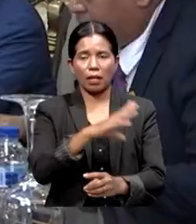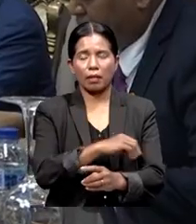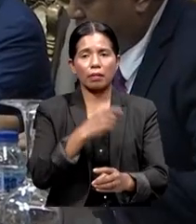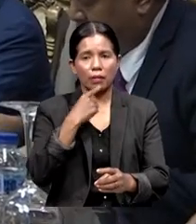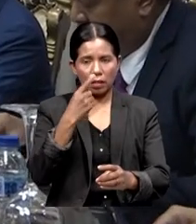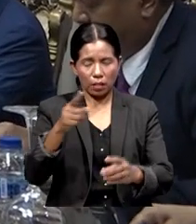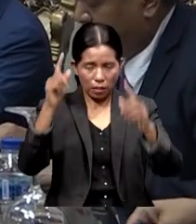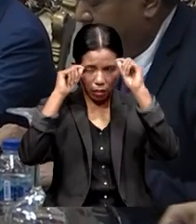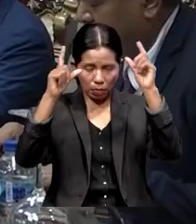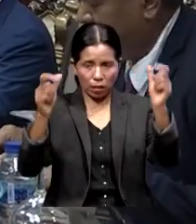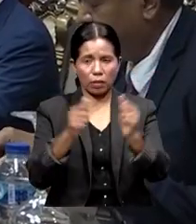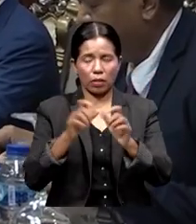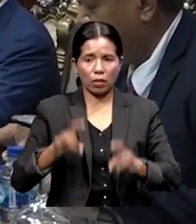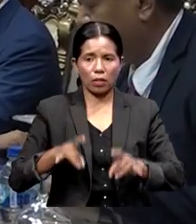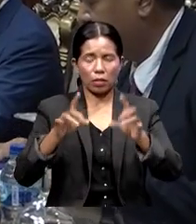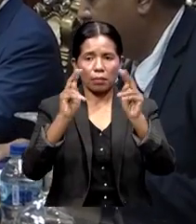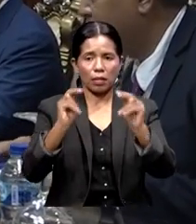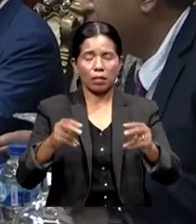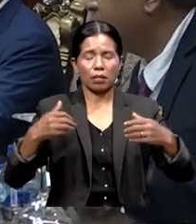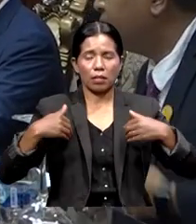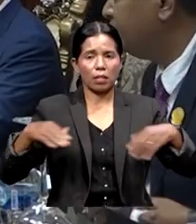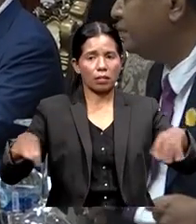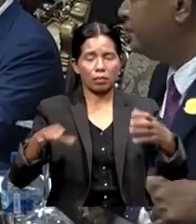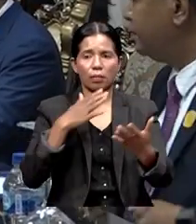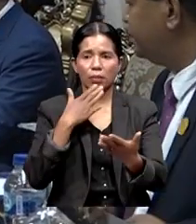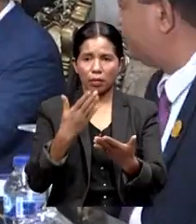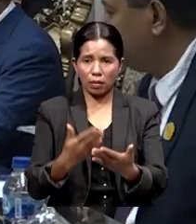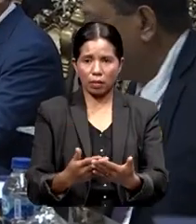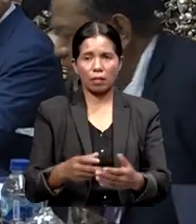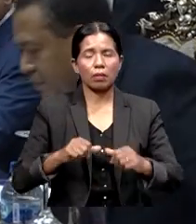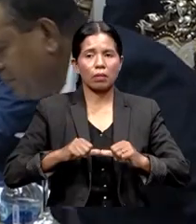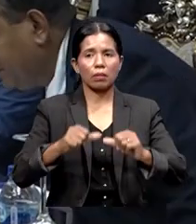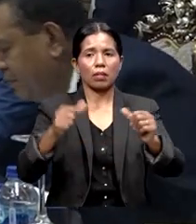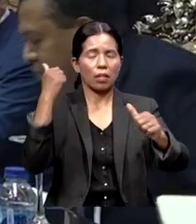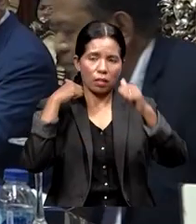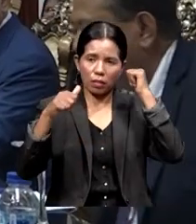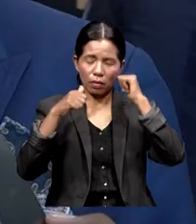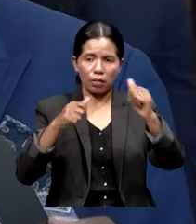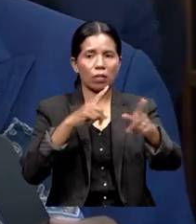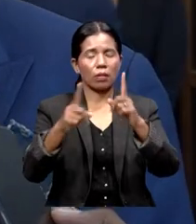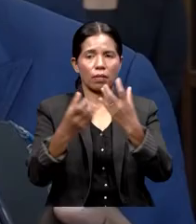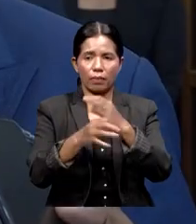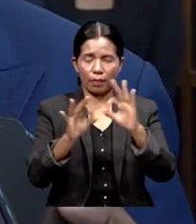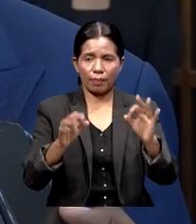ateten, Timor-Leste ou Austrália, precisa e a relação ne be diak, o de bele continua a atividade ne be qualia ona.